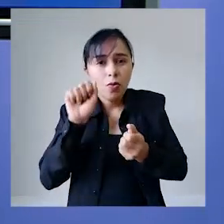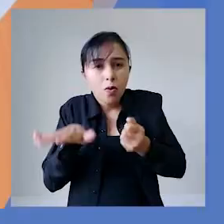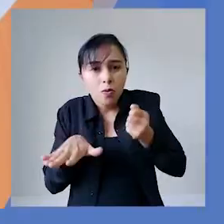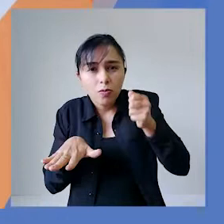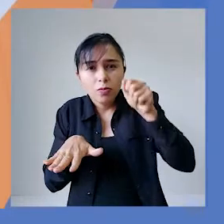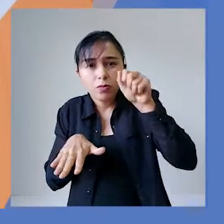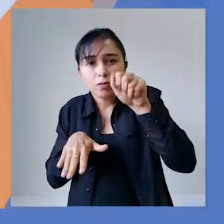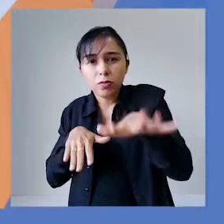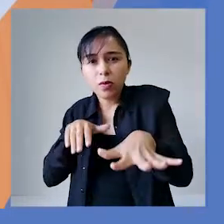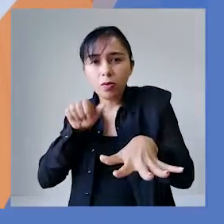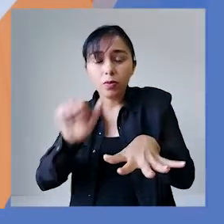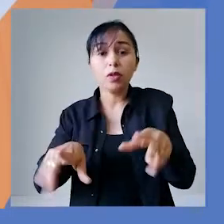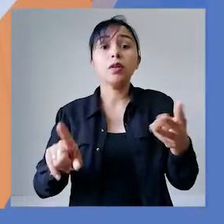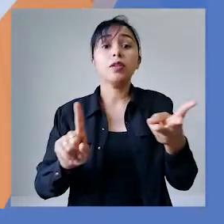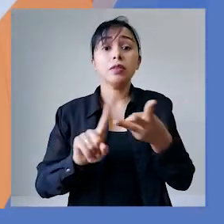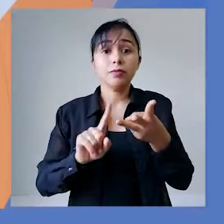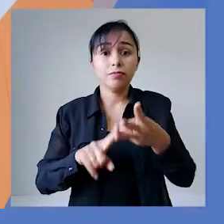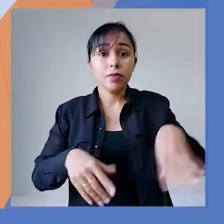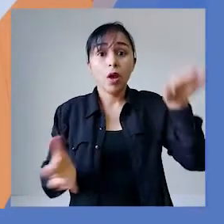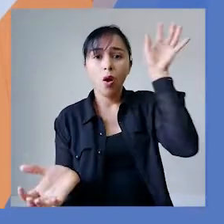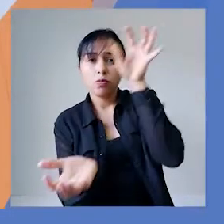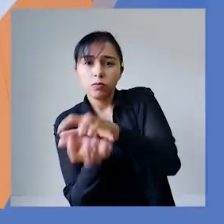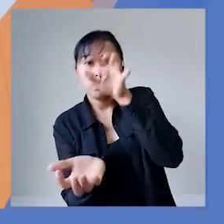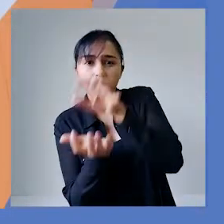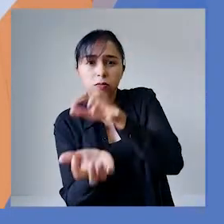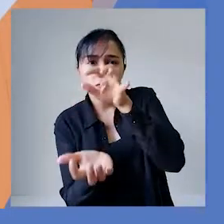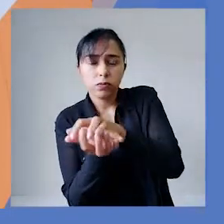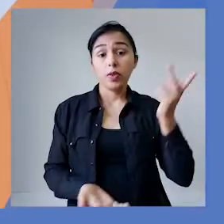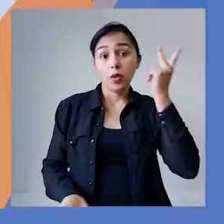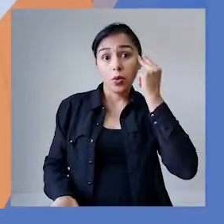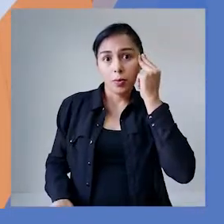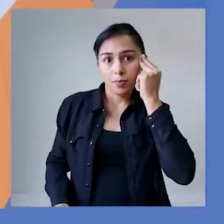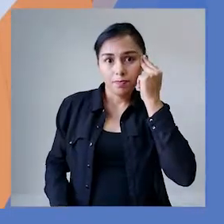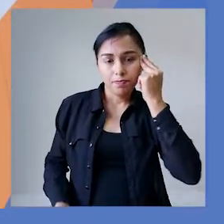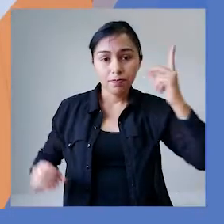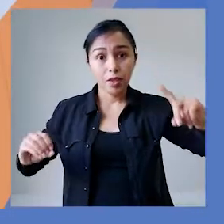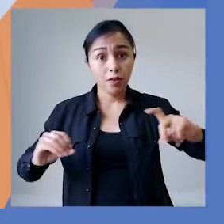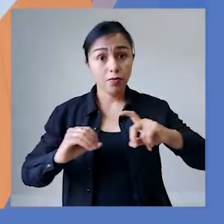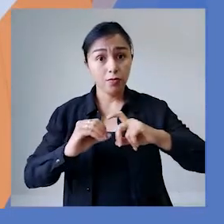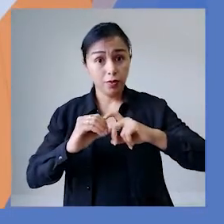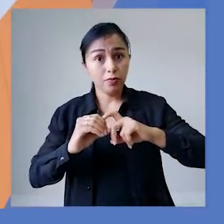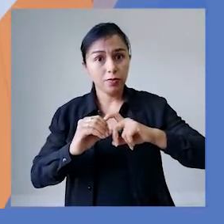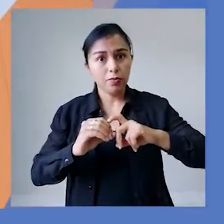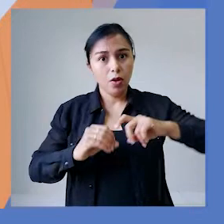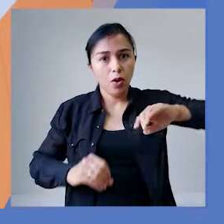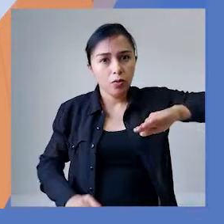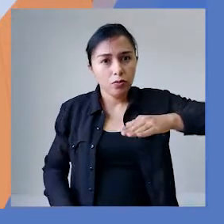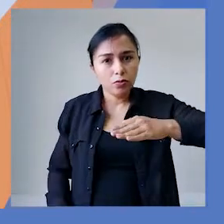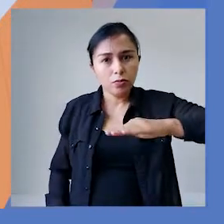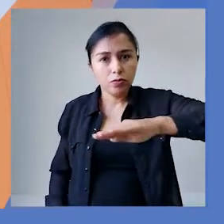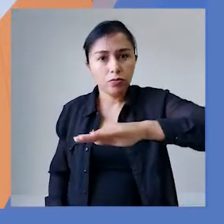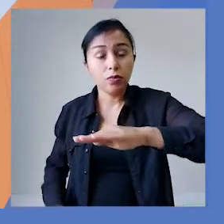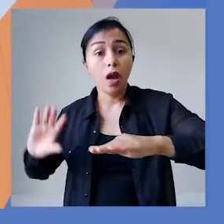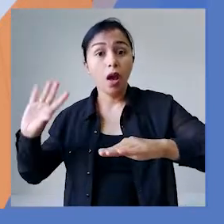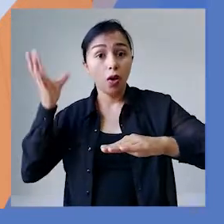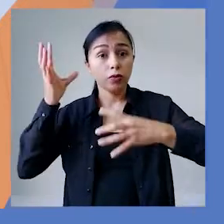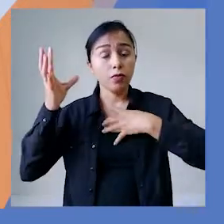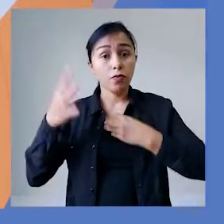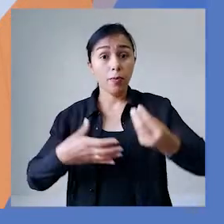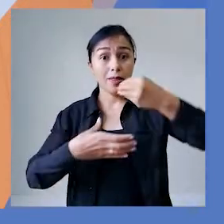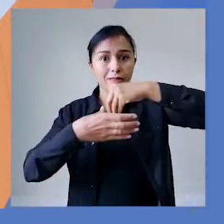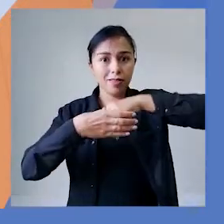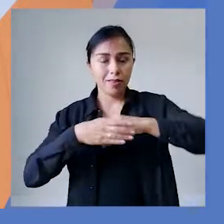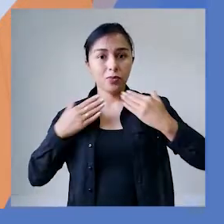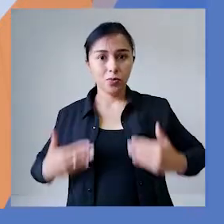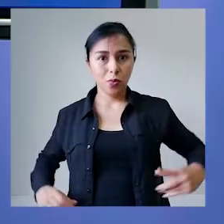por crocodilos. Em geral, a fecundação nos répteis acontece de forma interna, ou seja, nós temos uma cópula com a fecundação dentro do